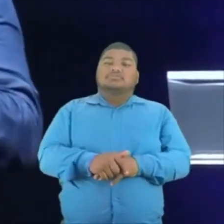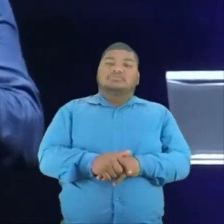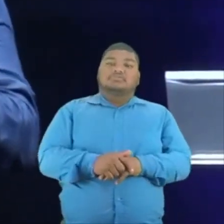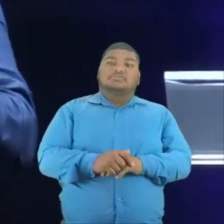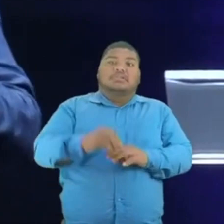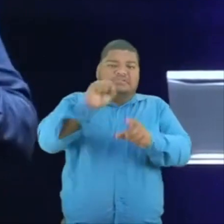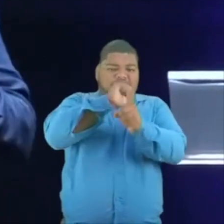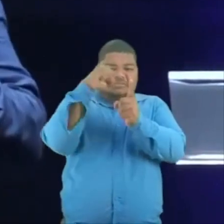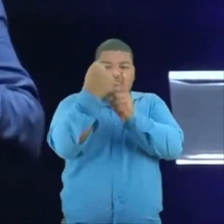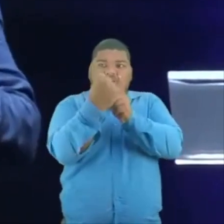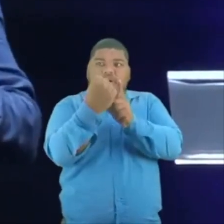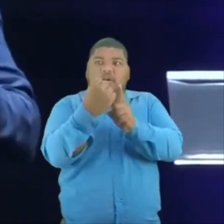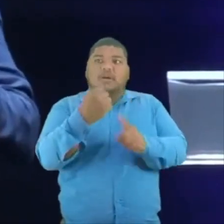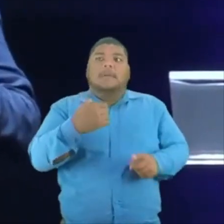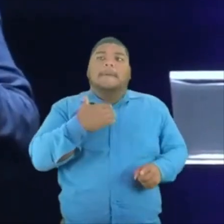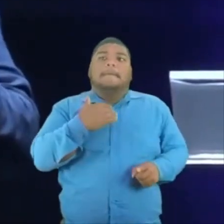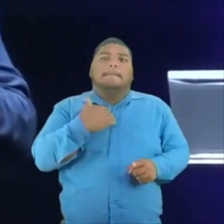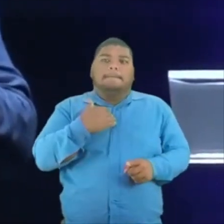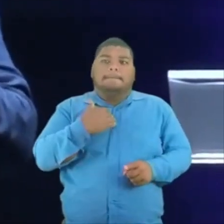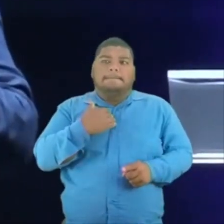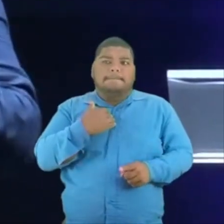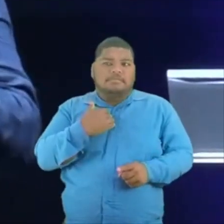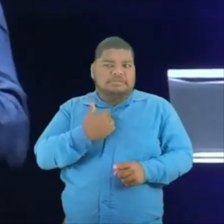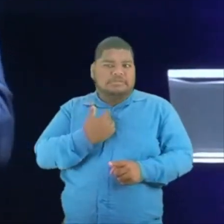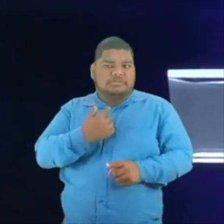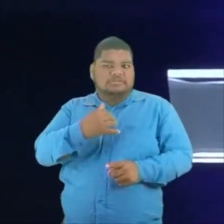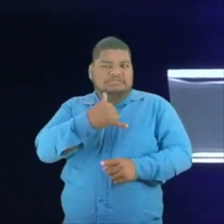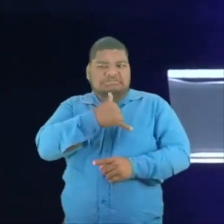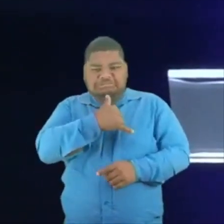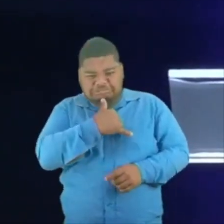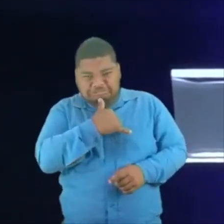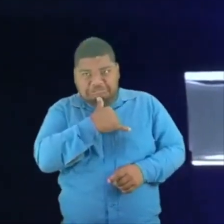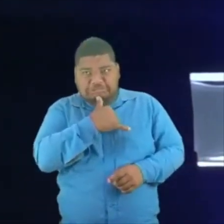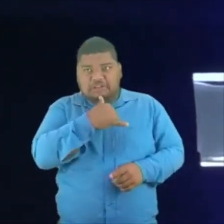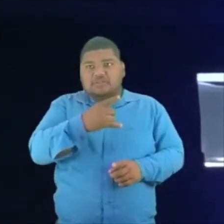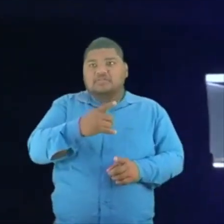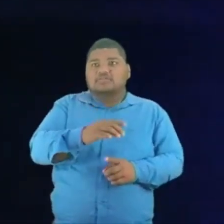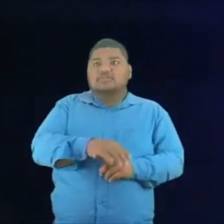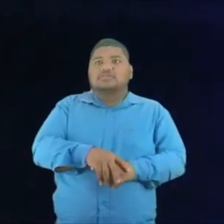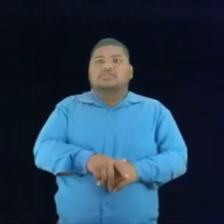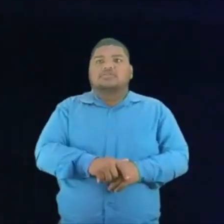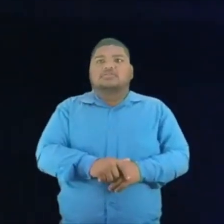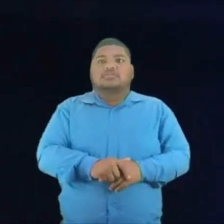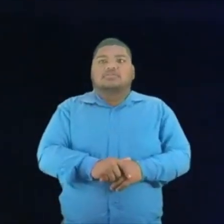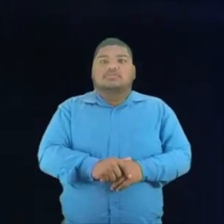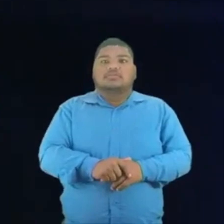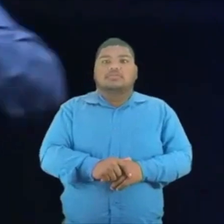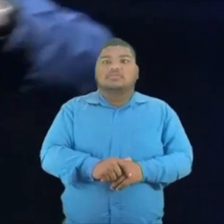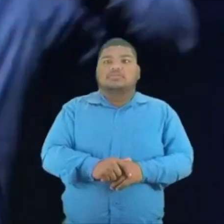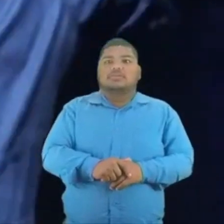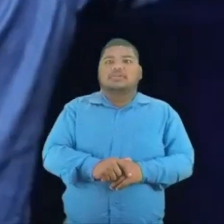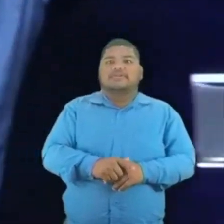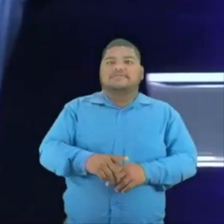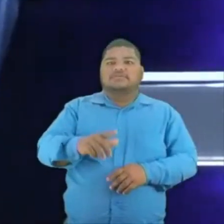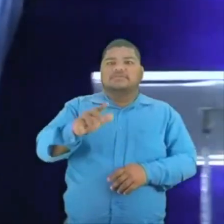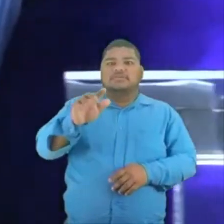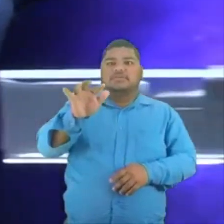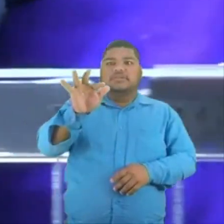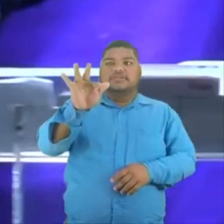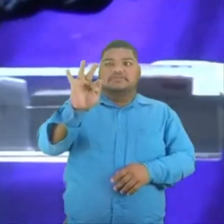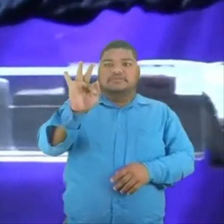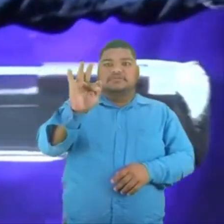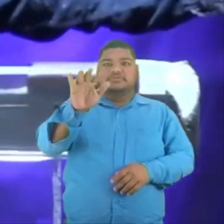mas a gente é incapaz de se indignar com nós mesmos. A gente se indigna com o STF, a gente se indigna com o